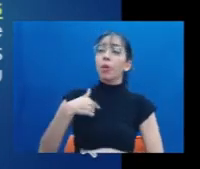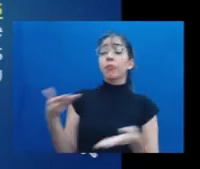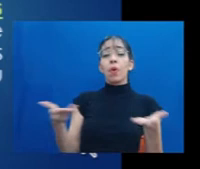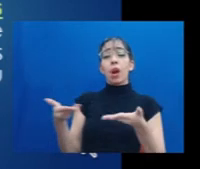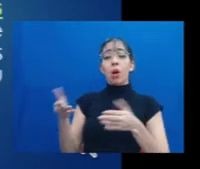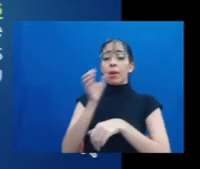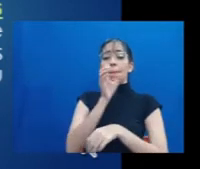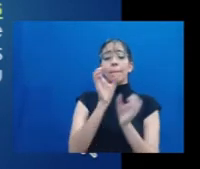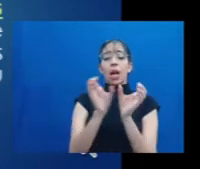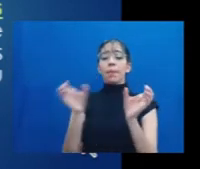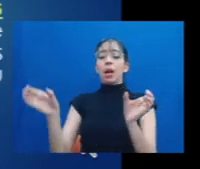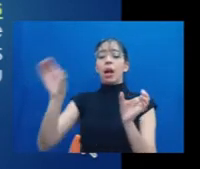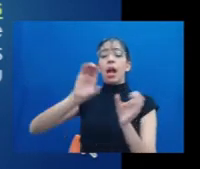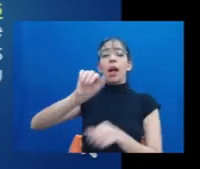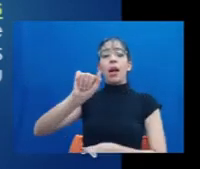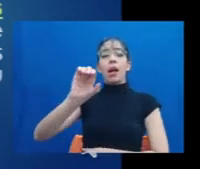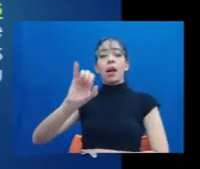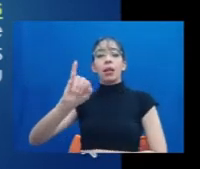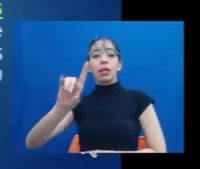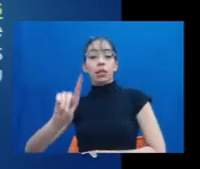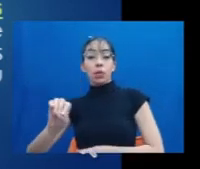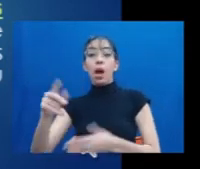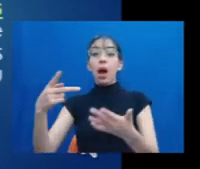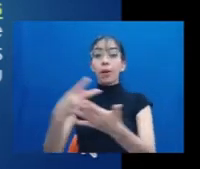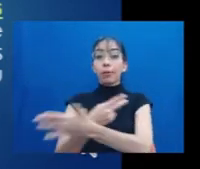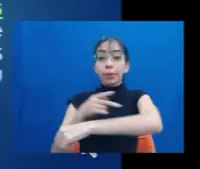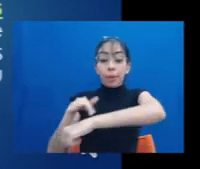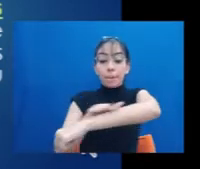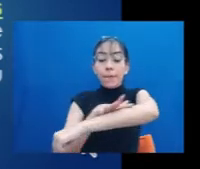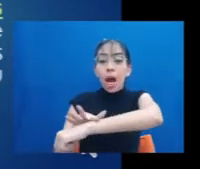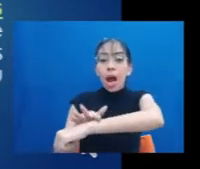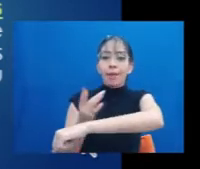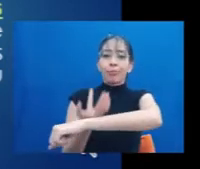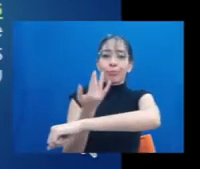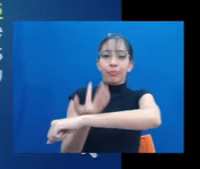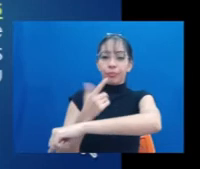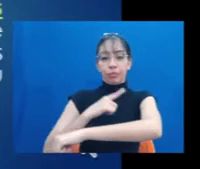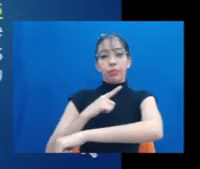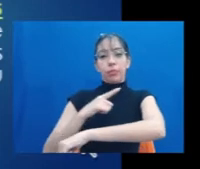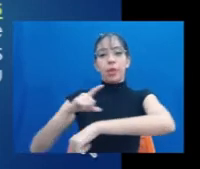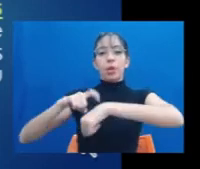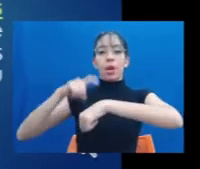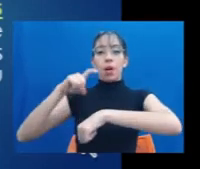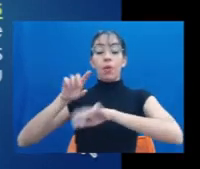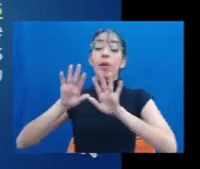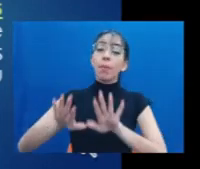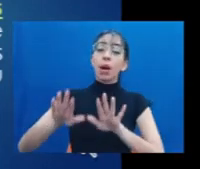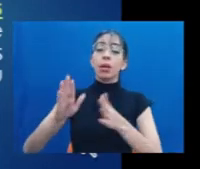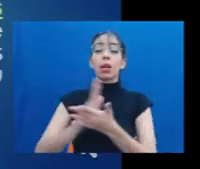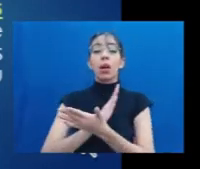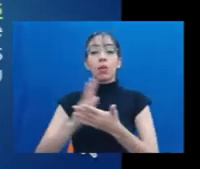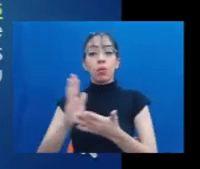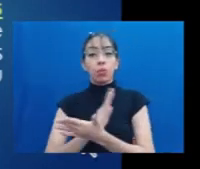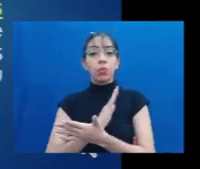um ácido concentrado, ele cai sobre a minha pele, o efeito é imediato, eu vou ter uma queimadura. Entretanto, nem tudo que pode nos causar